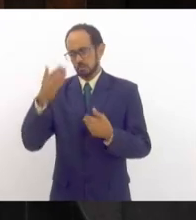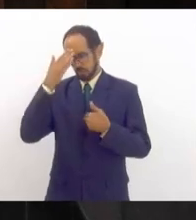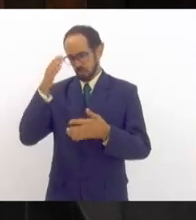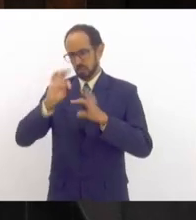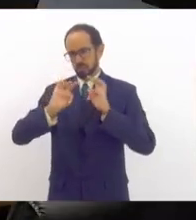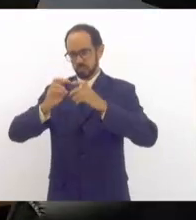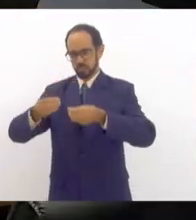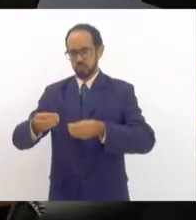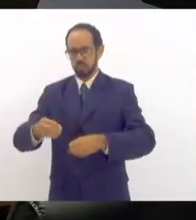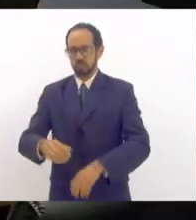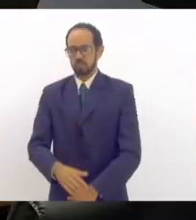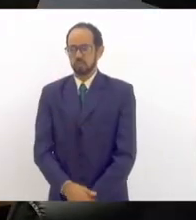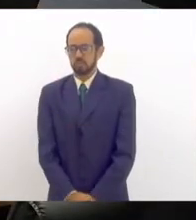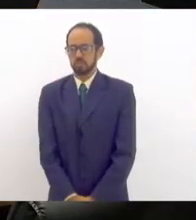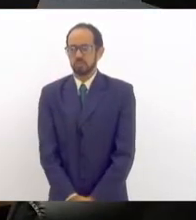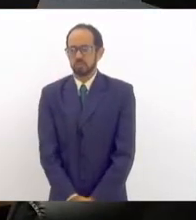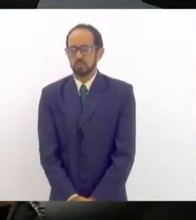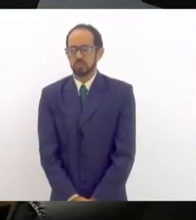todos